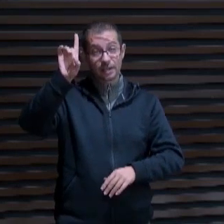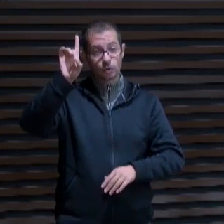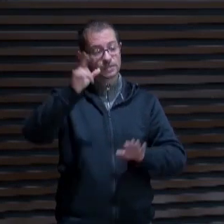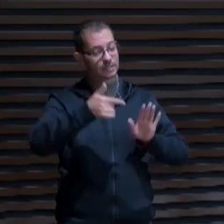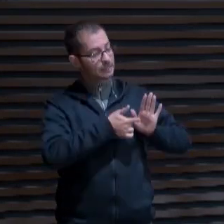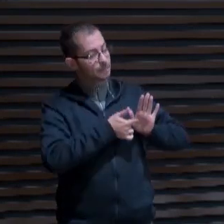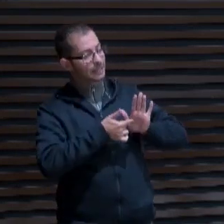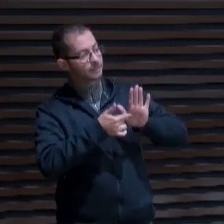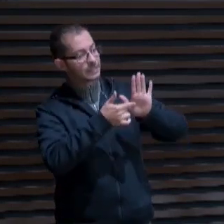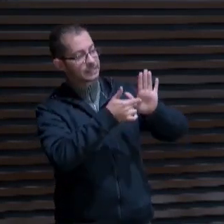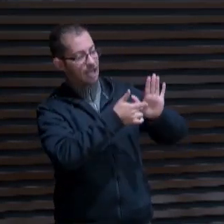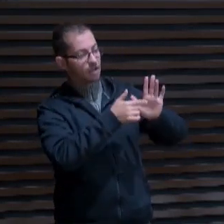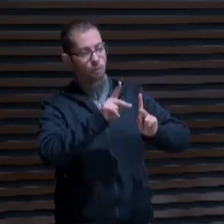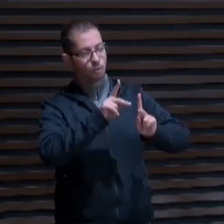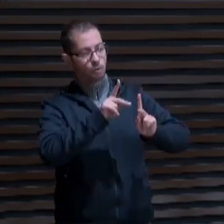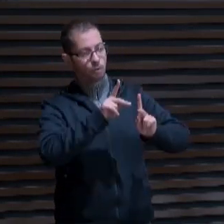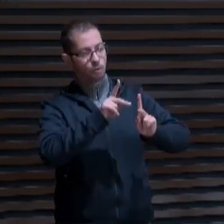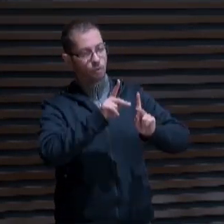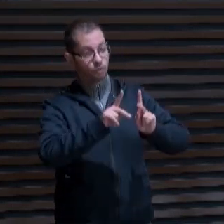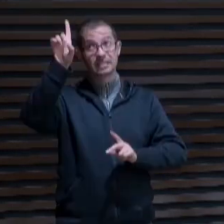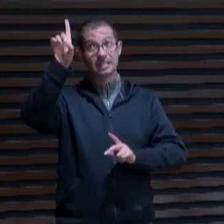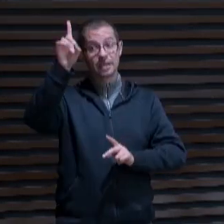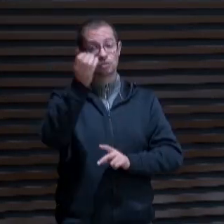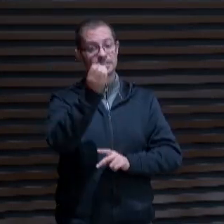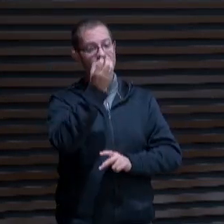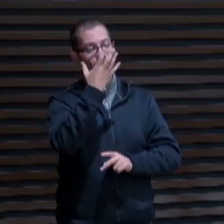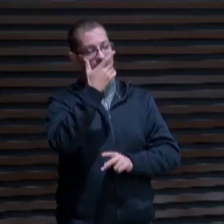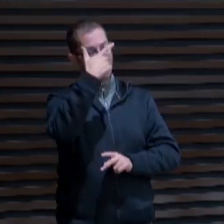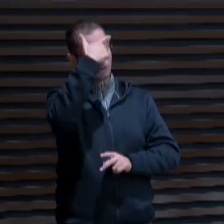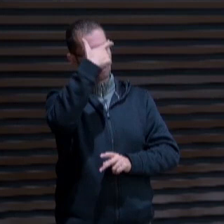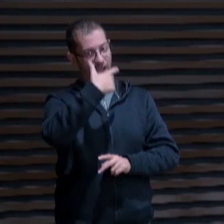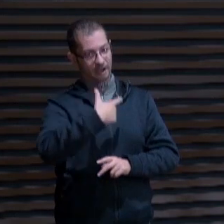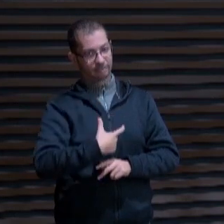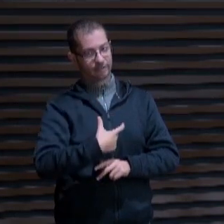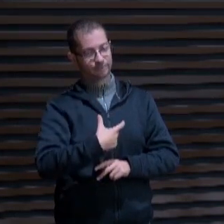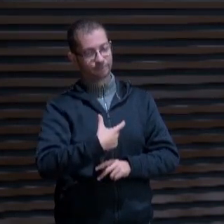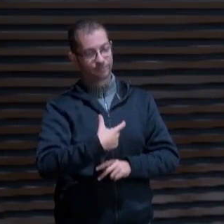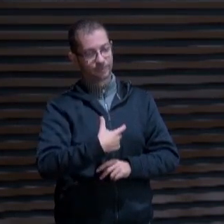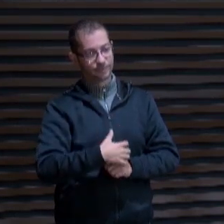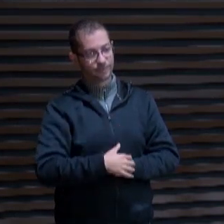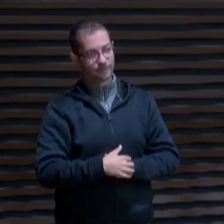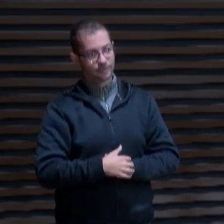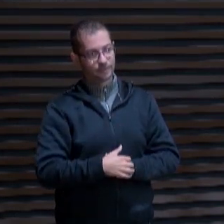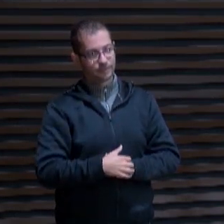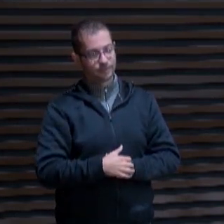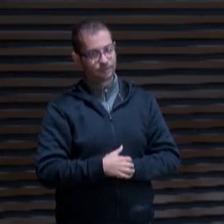povo, onde Ele revelava mais do seu caráter. É algo da